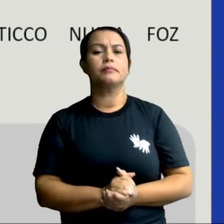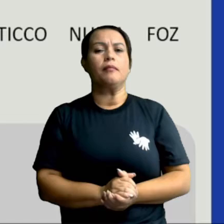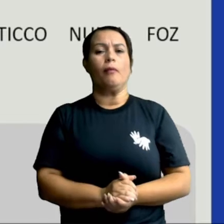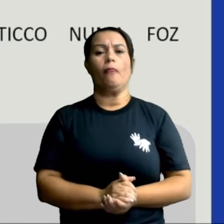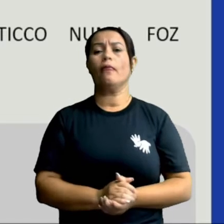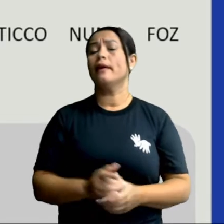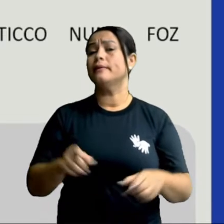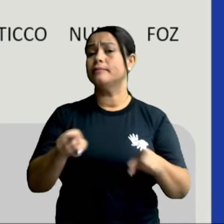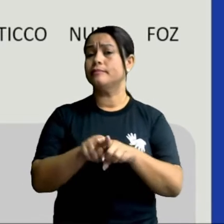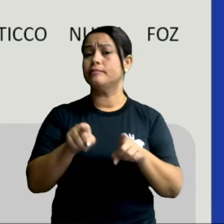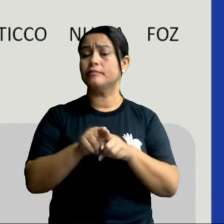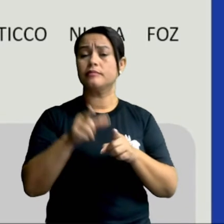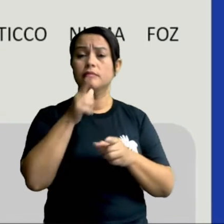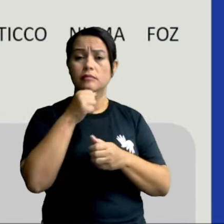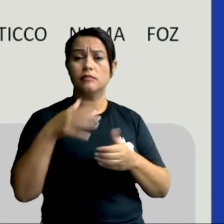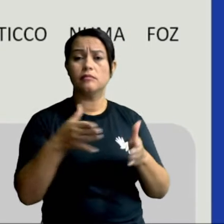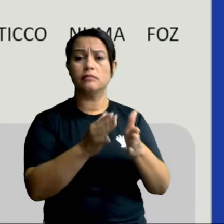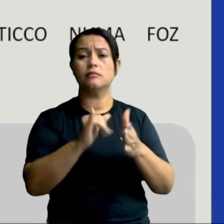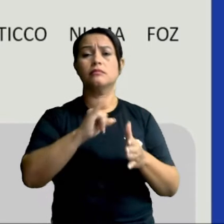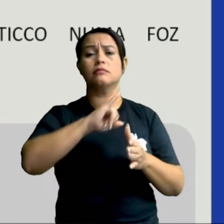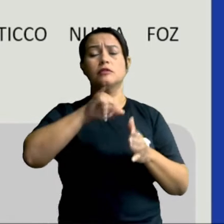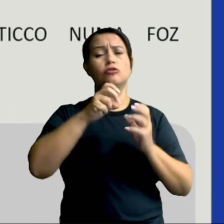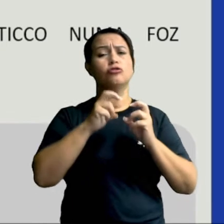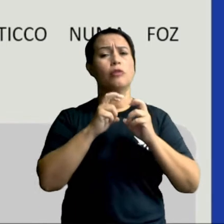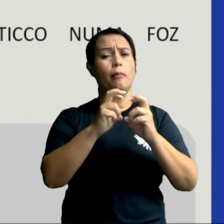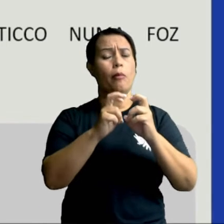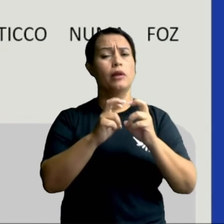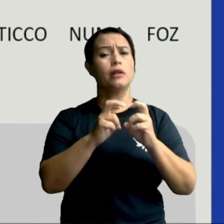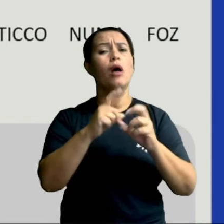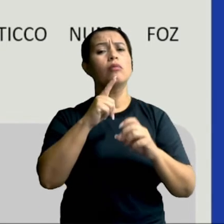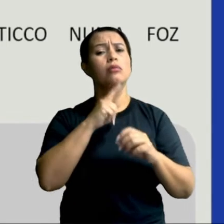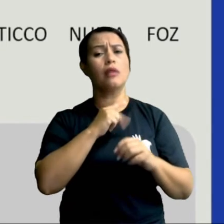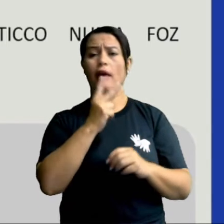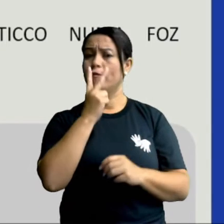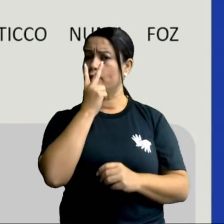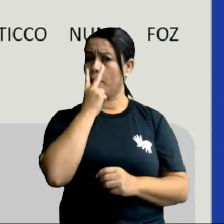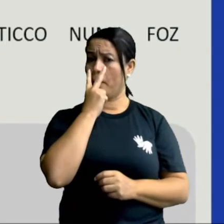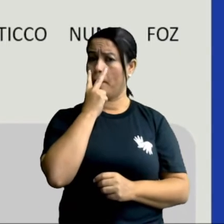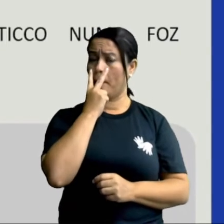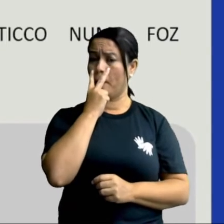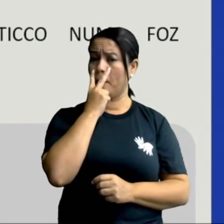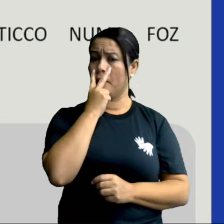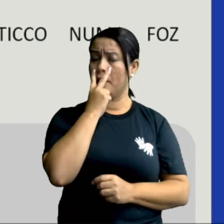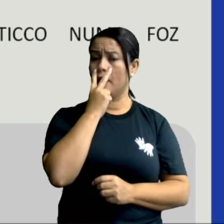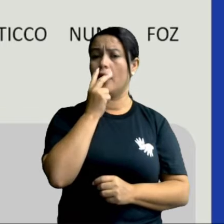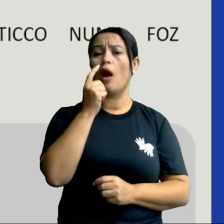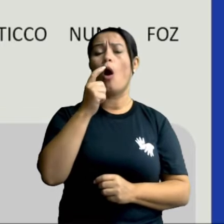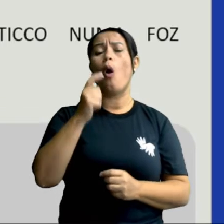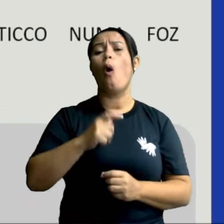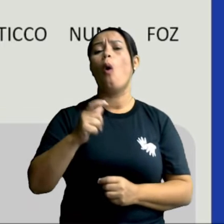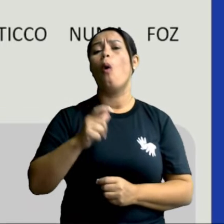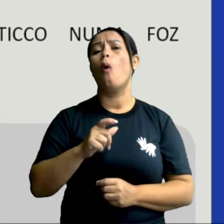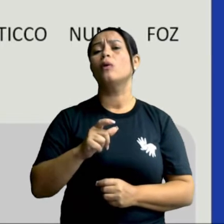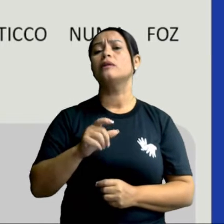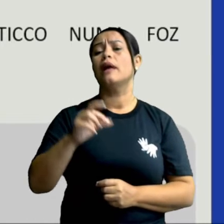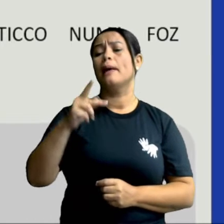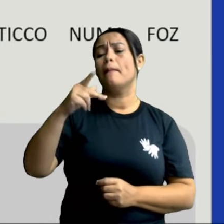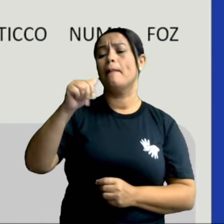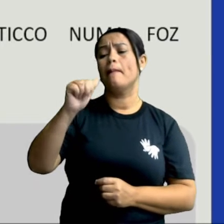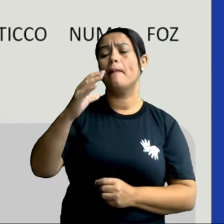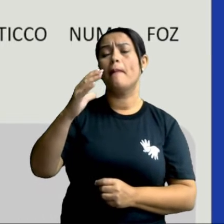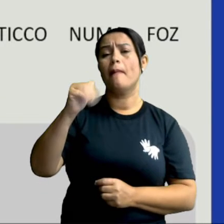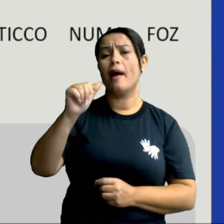O rio Jaboatão, ó, nasce em Vitória de Santo Antão, no Engenho Pacas, né? A